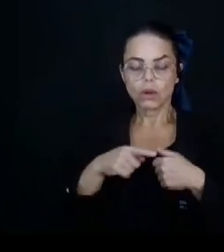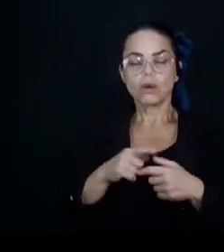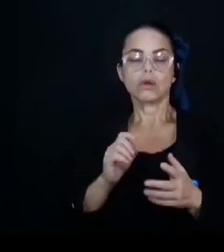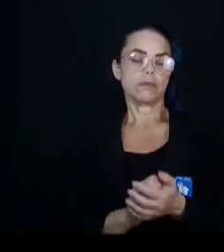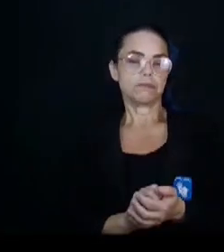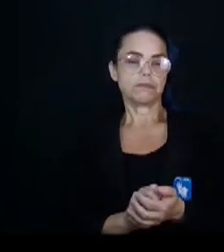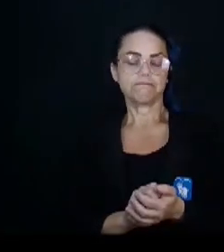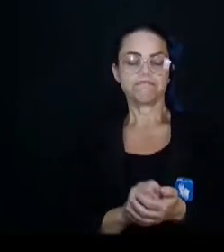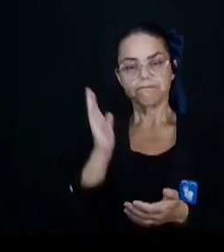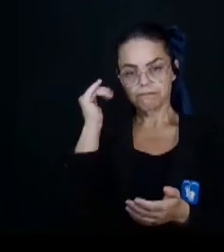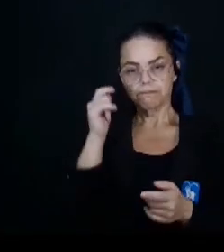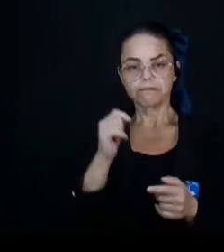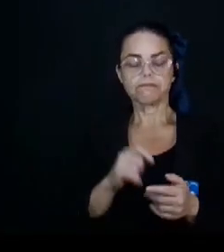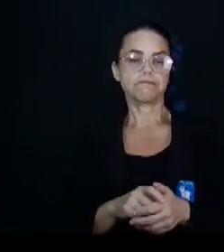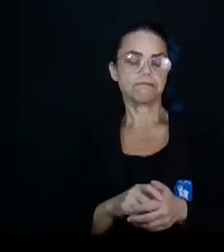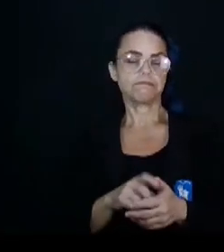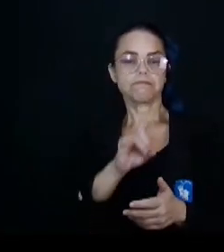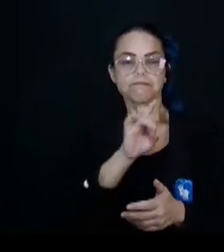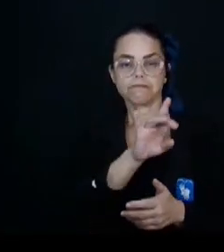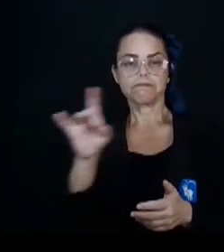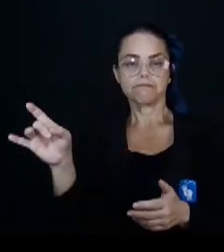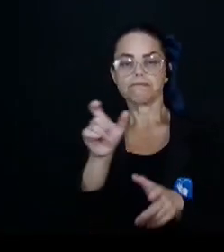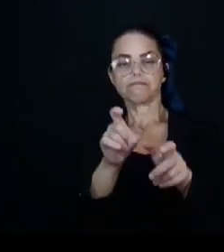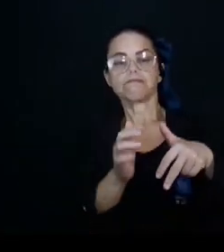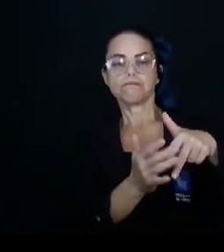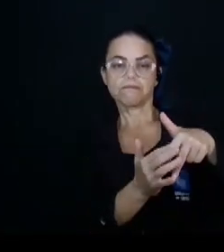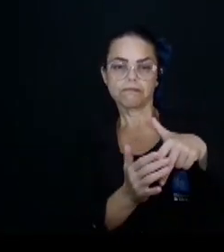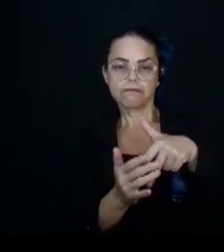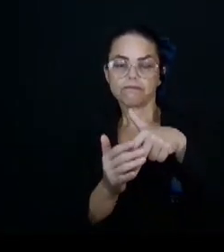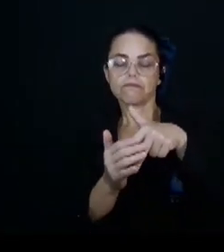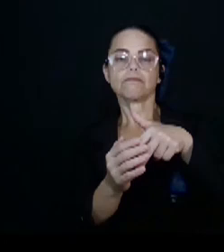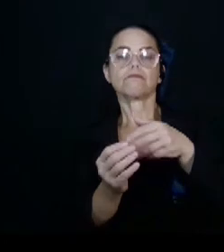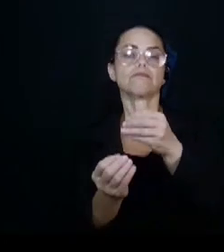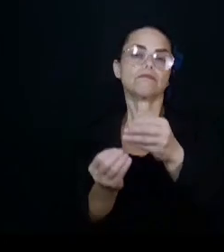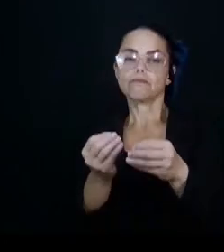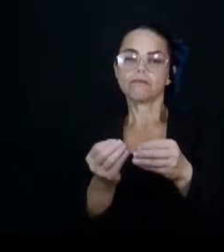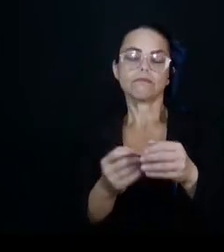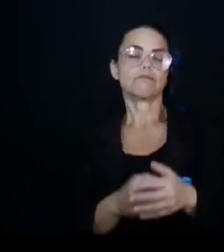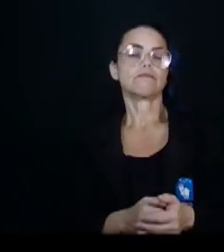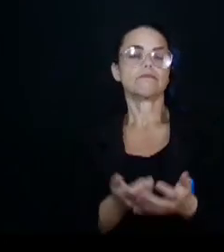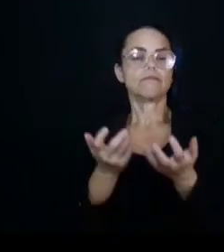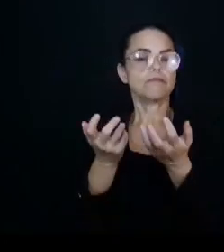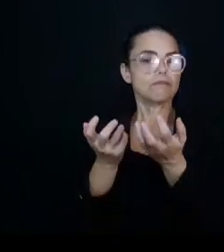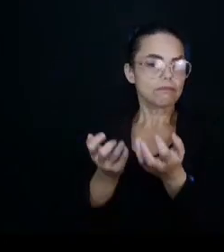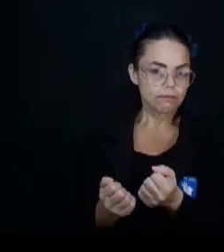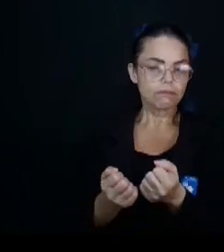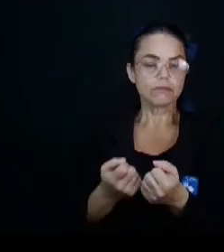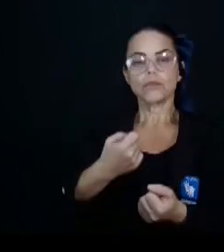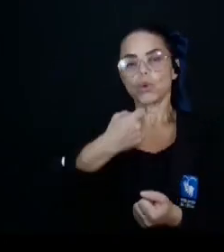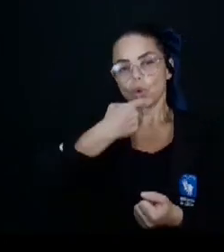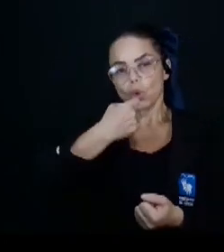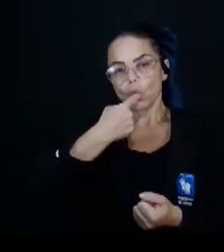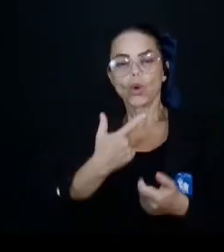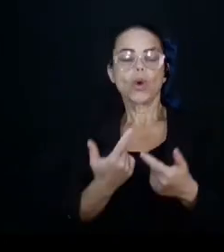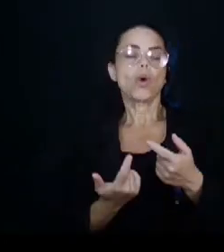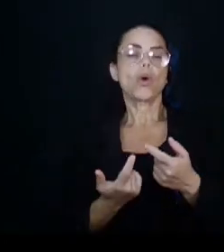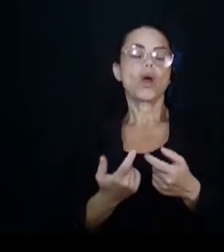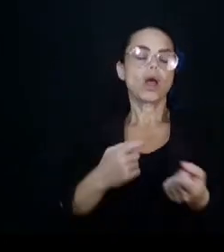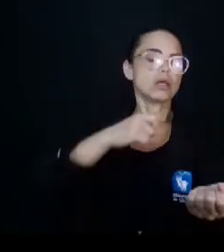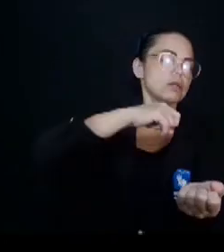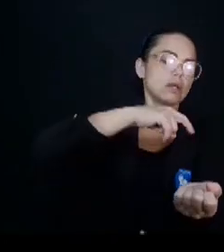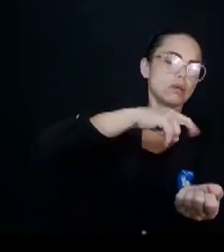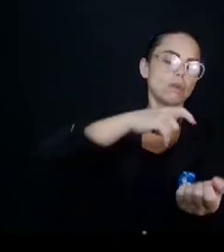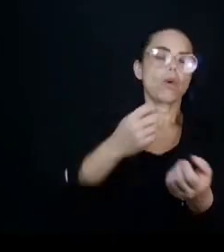de cada paciente, né, de como ele vai aceitar esse tratamento, mas assim, a princípio, quais são